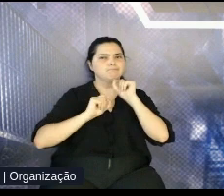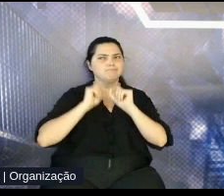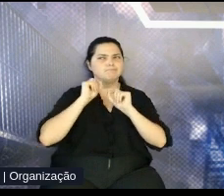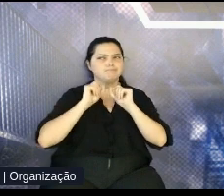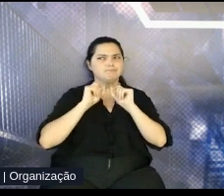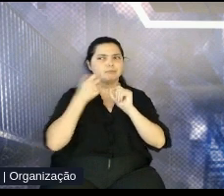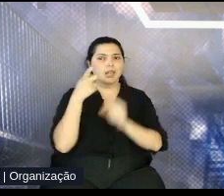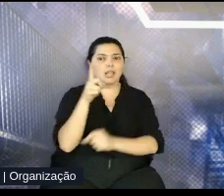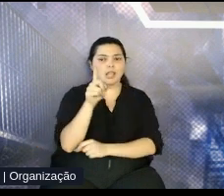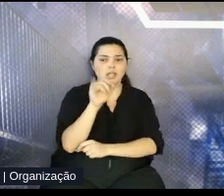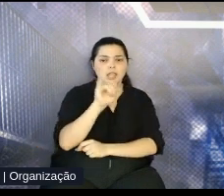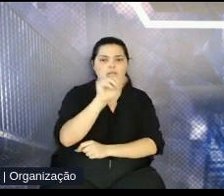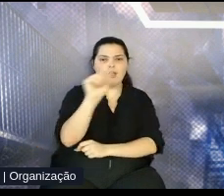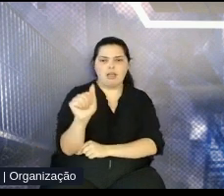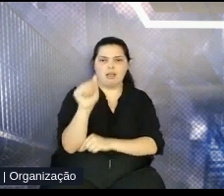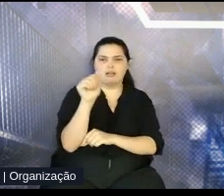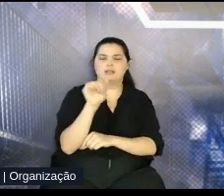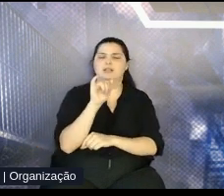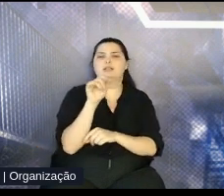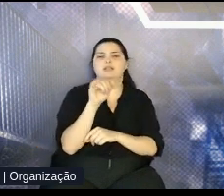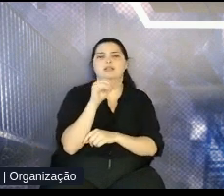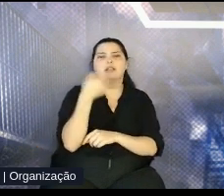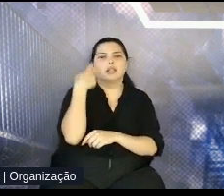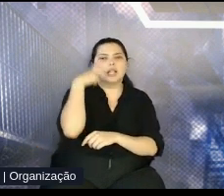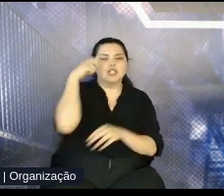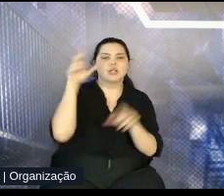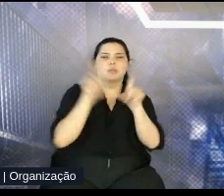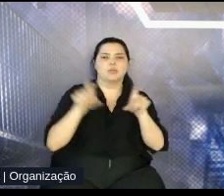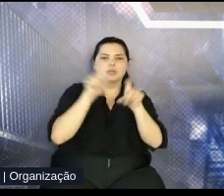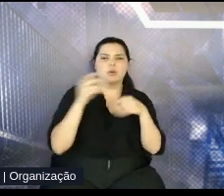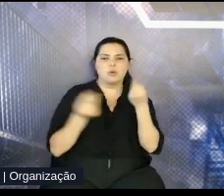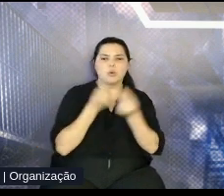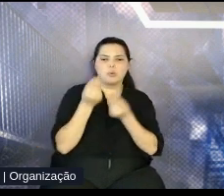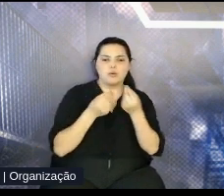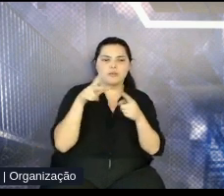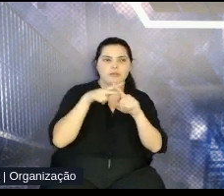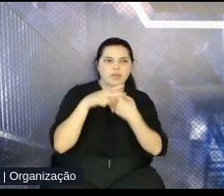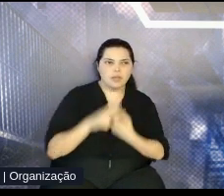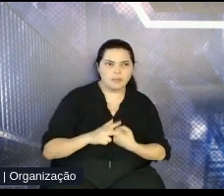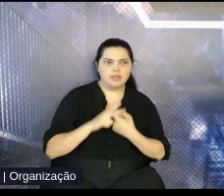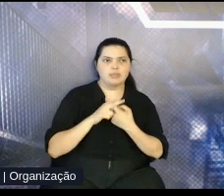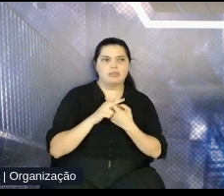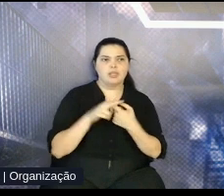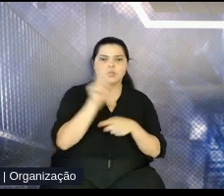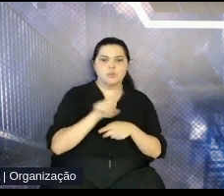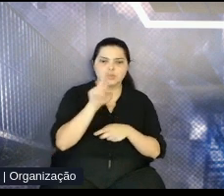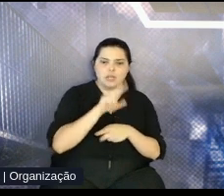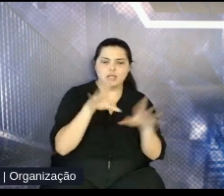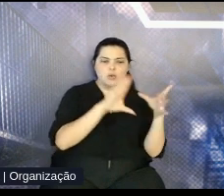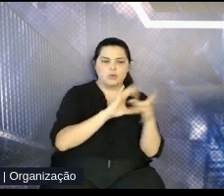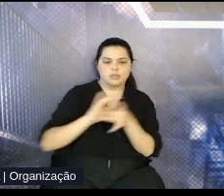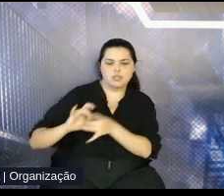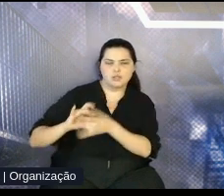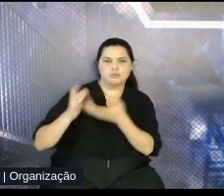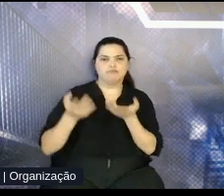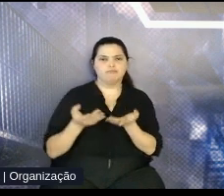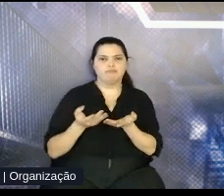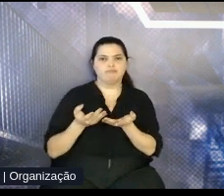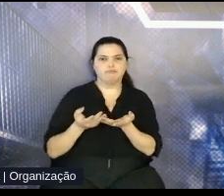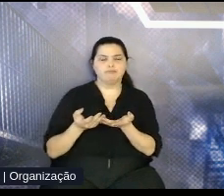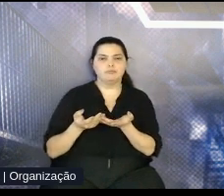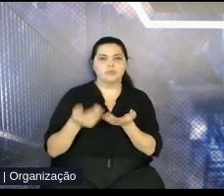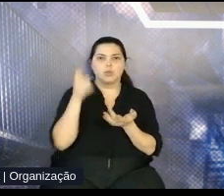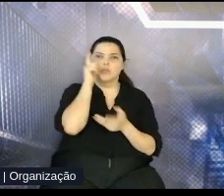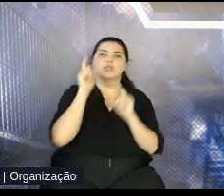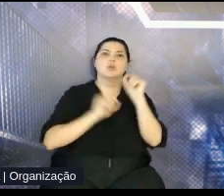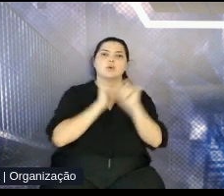inteligência computacional como uma ferramenta para ser aplicada dentro desse contexto e a gente conseguir